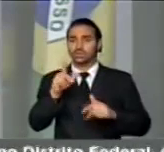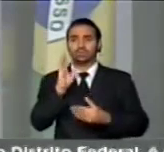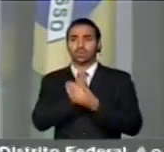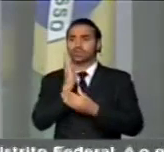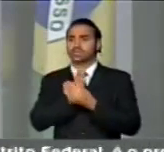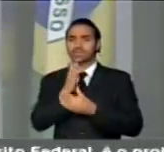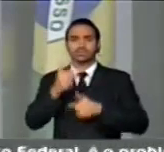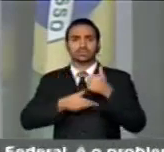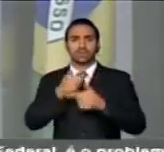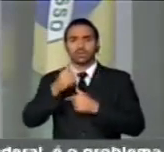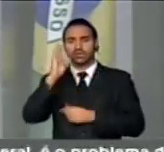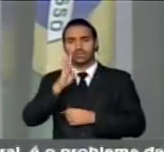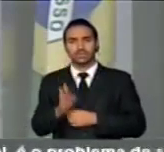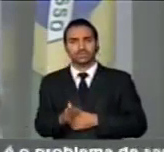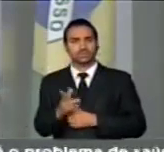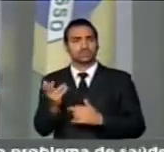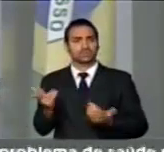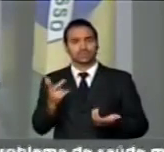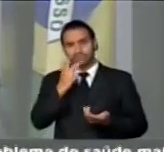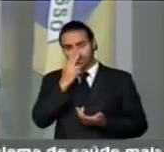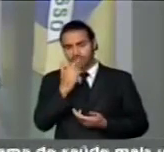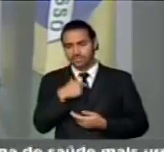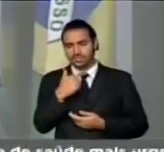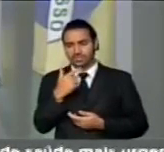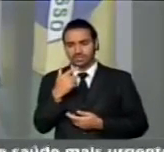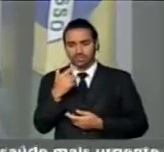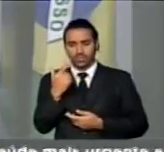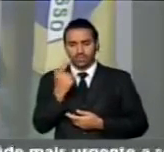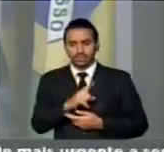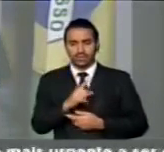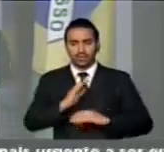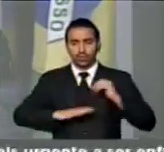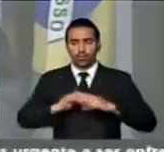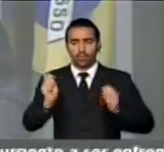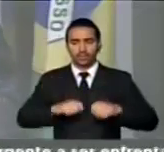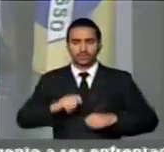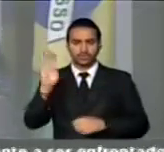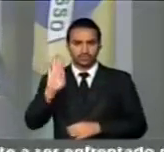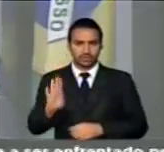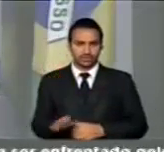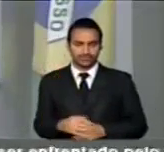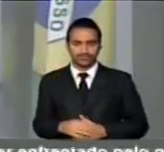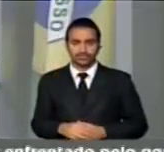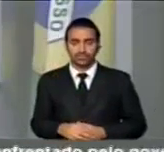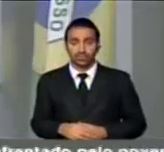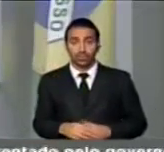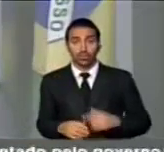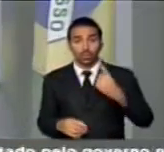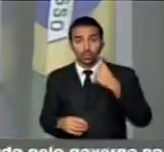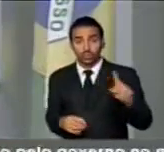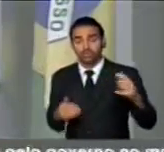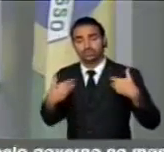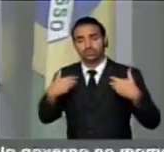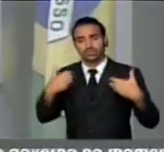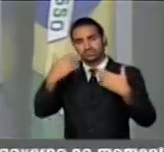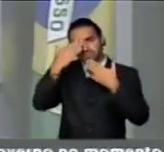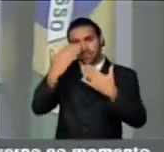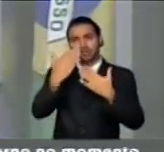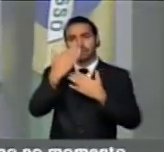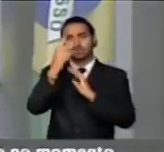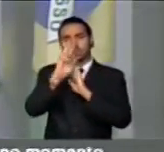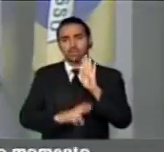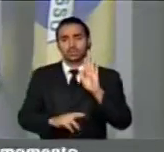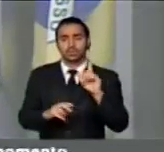Brasil, que compromete a capacidade competitiva do nosso país. Por fim, eu quero agradecer ao relator uma